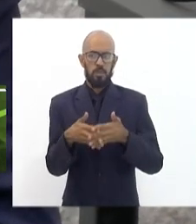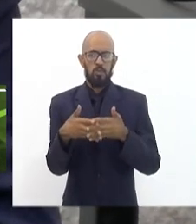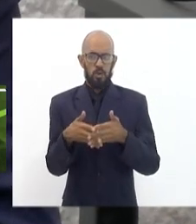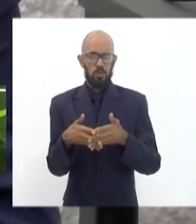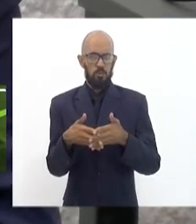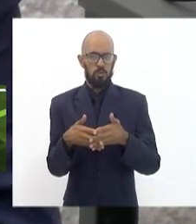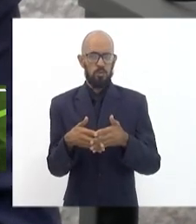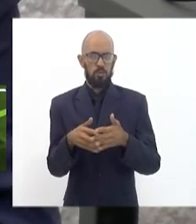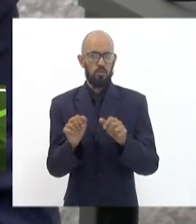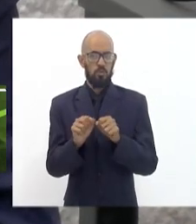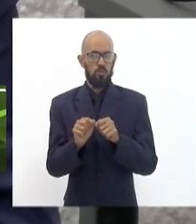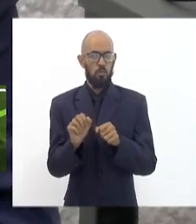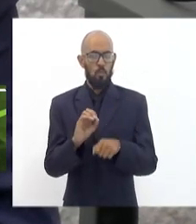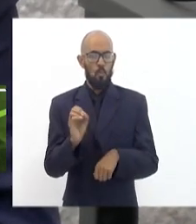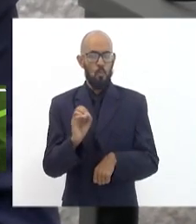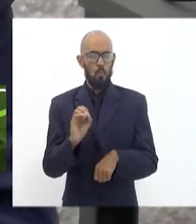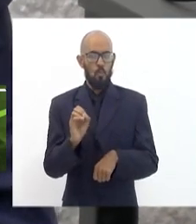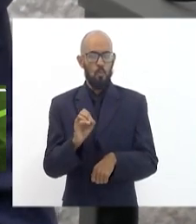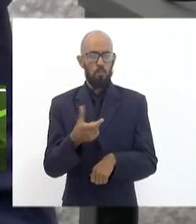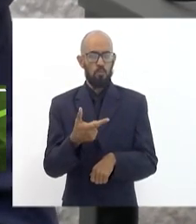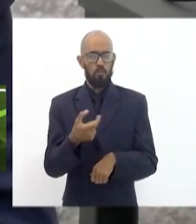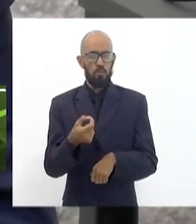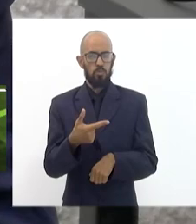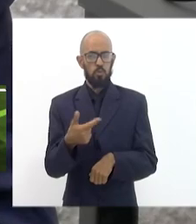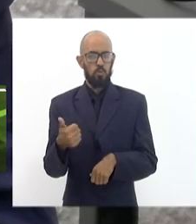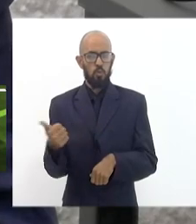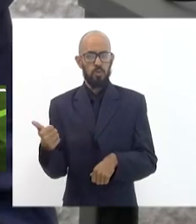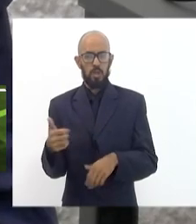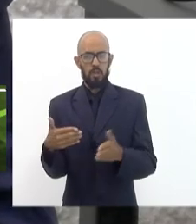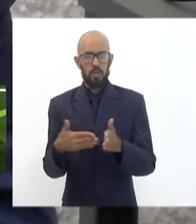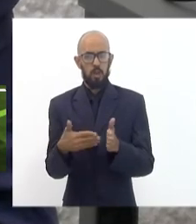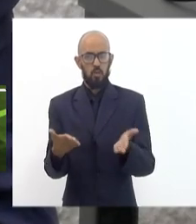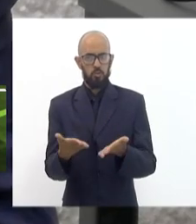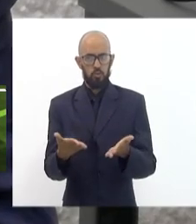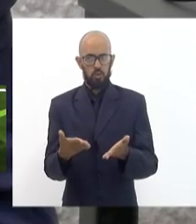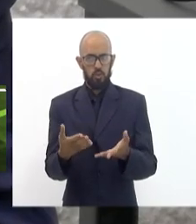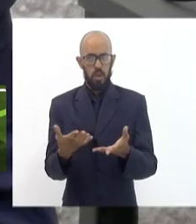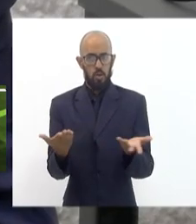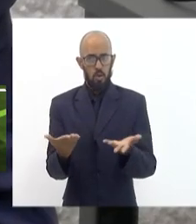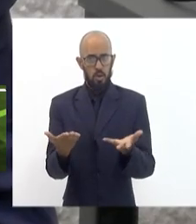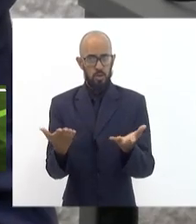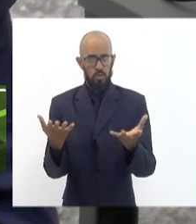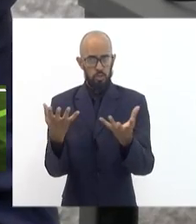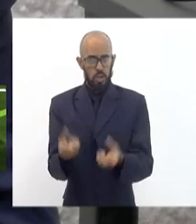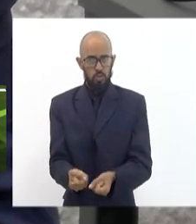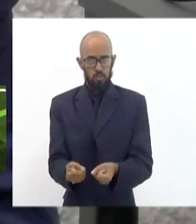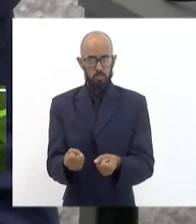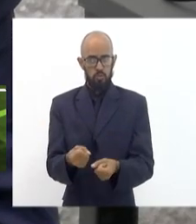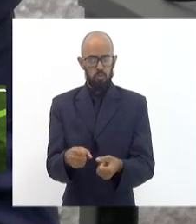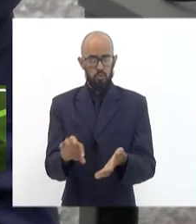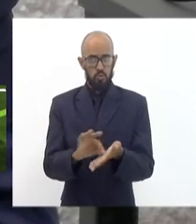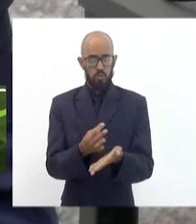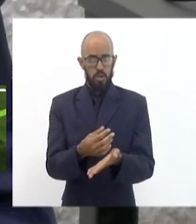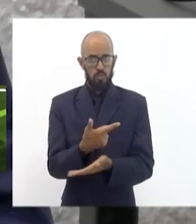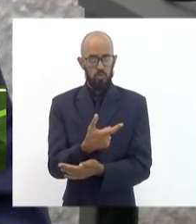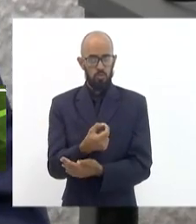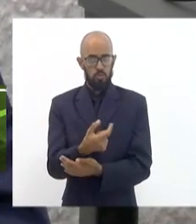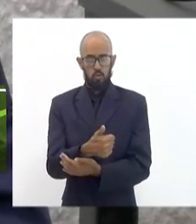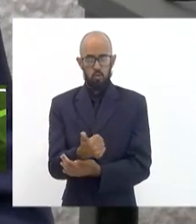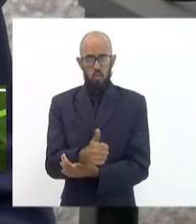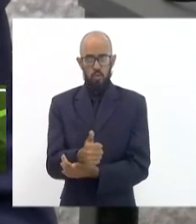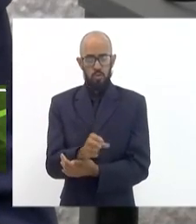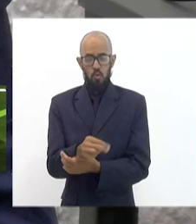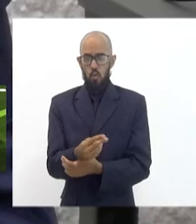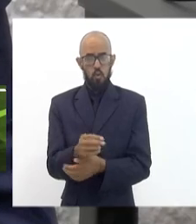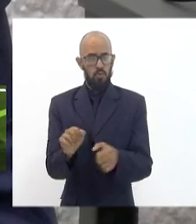não fez uma encosta desde o início que que nós fizemos agora Assumimos os contratos 2011 que você não